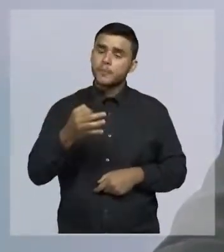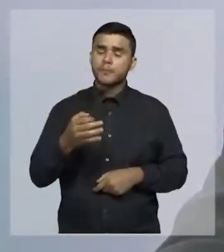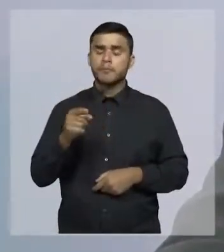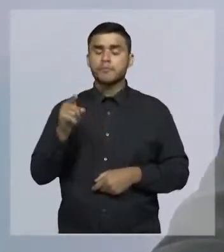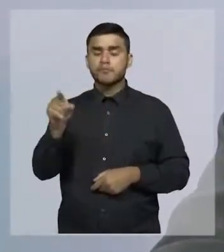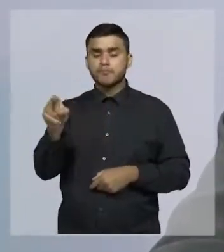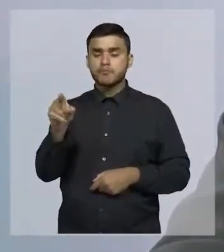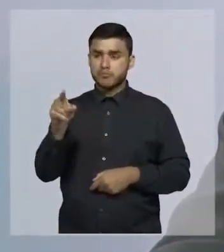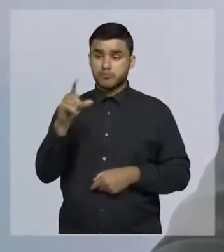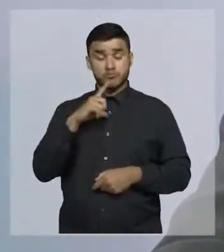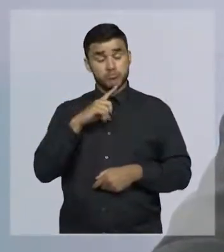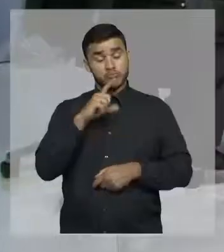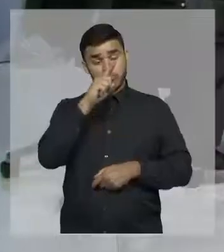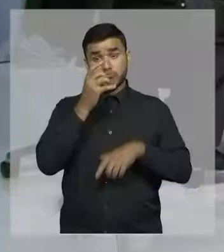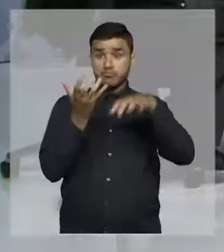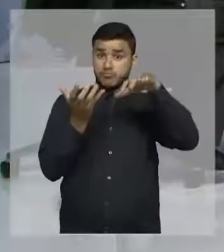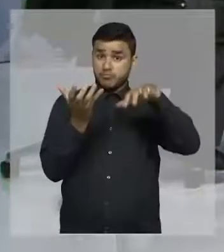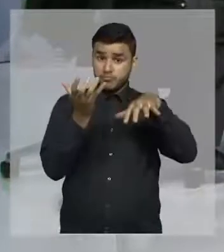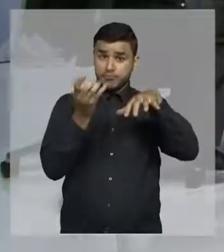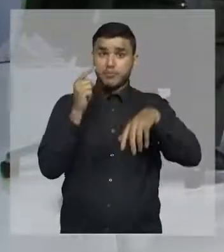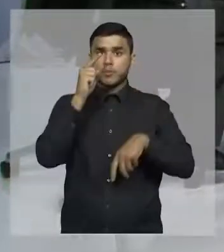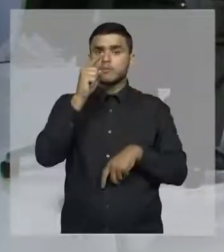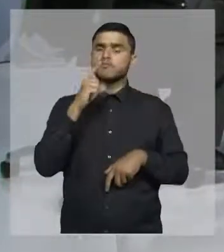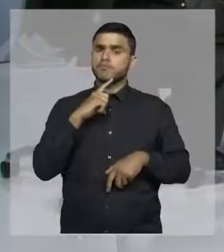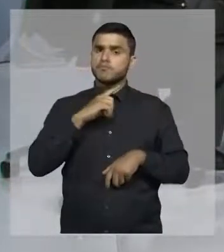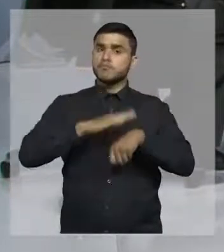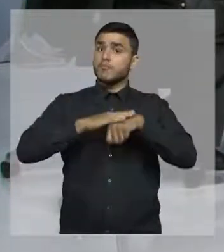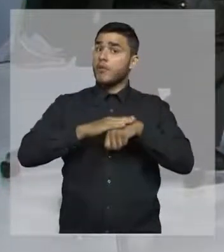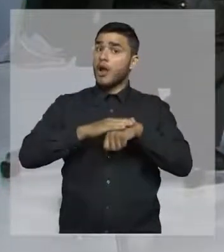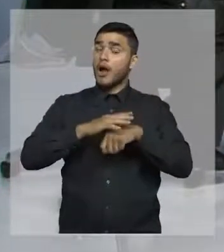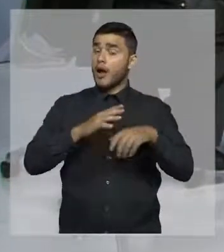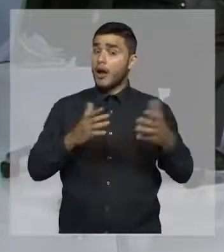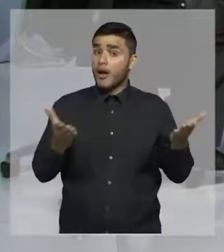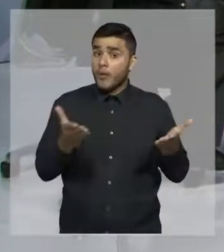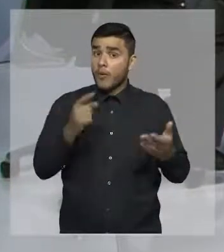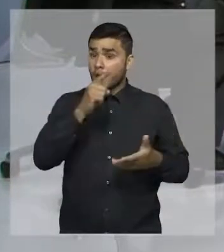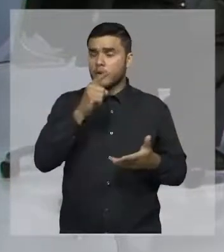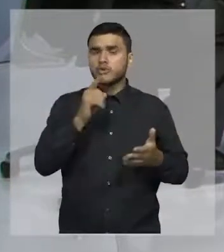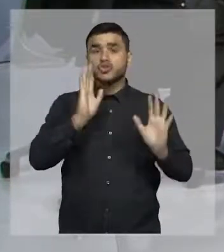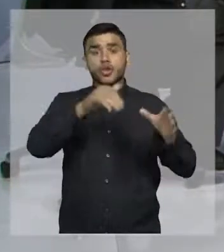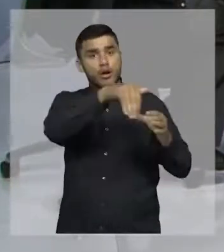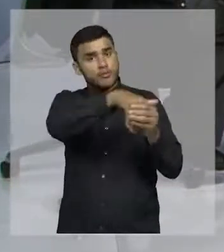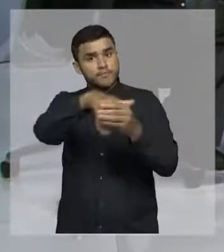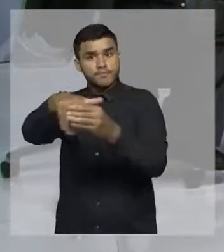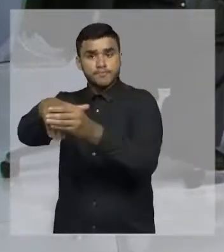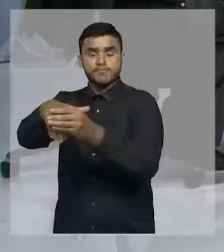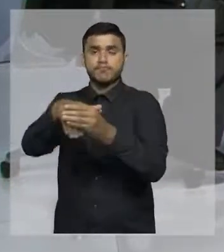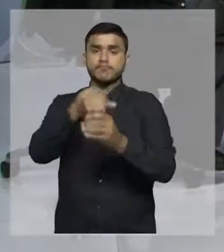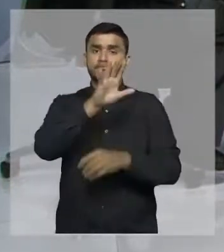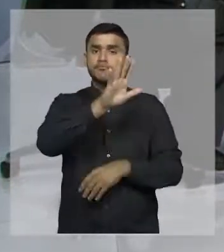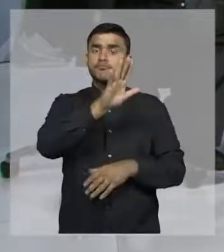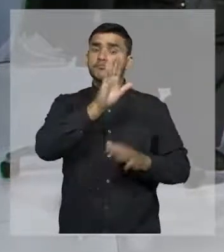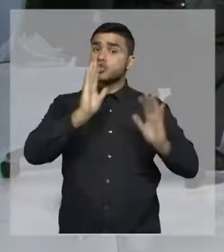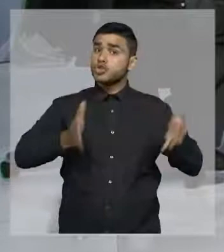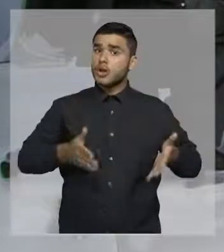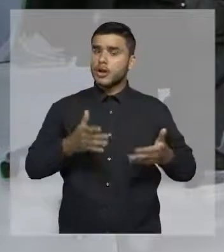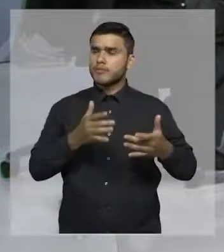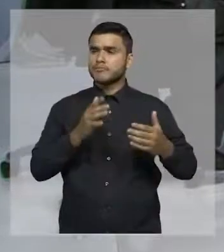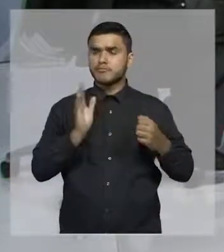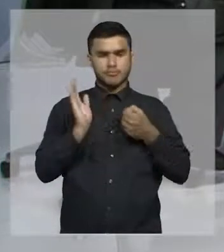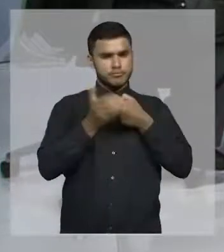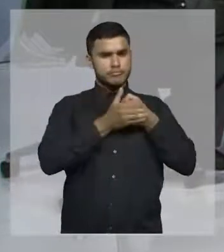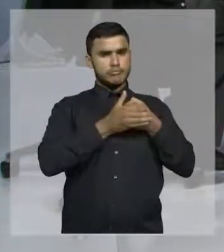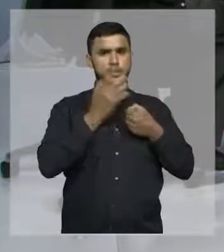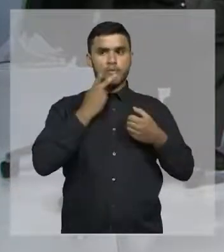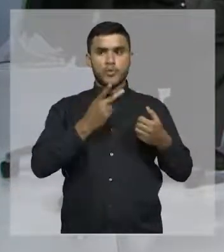Congresso Nacional que, emergencialmente, aprovou por votação simbólica, a toque de caixa, de imediata a extinção da